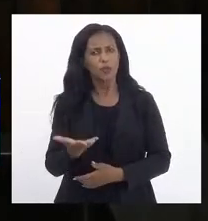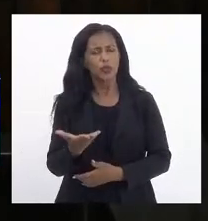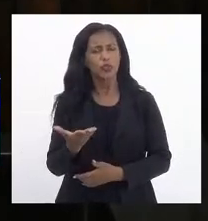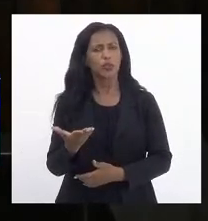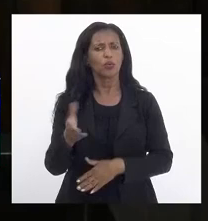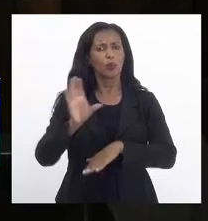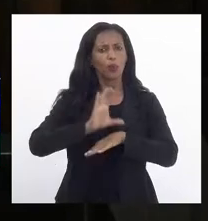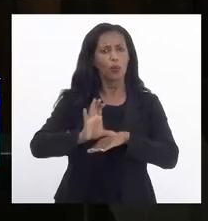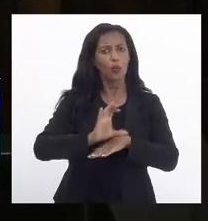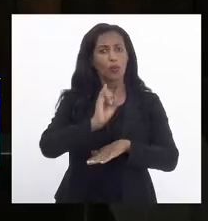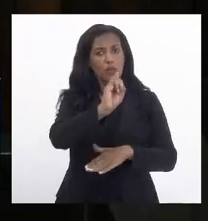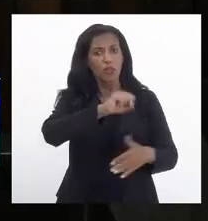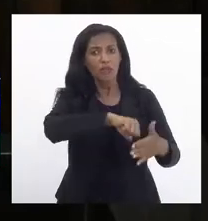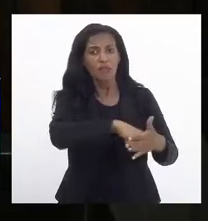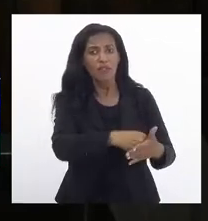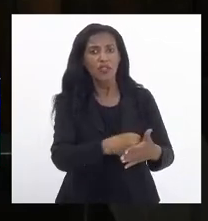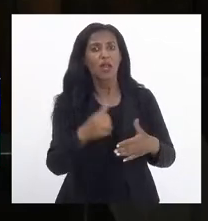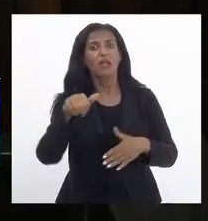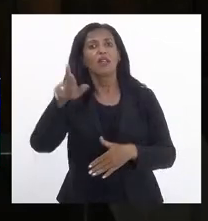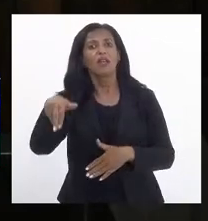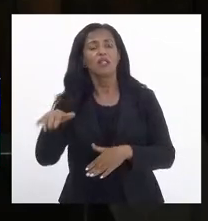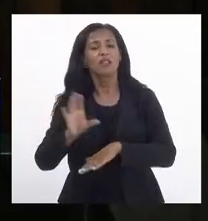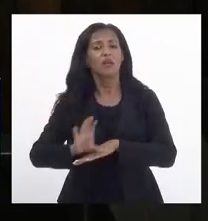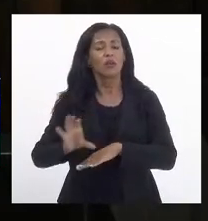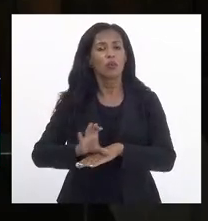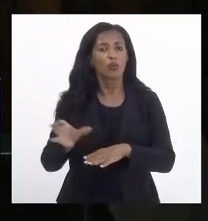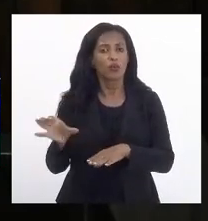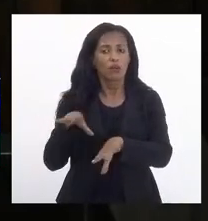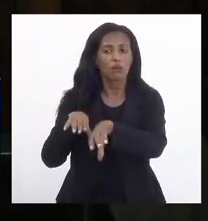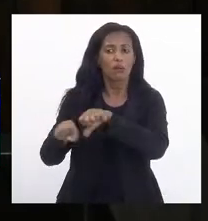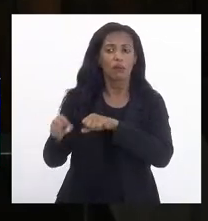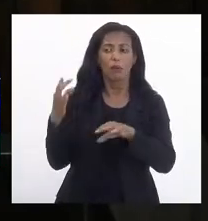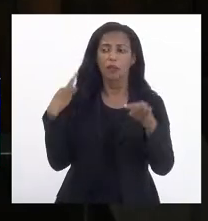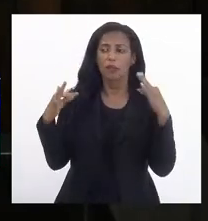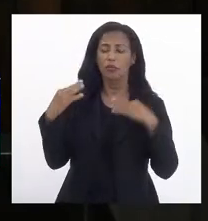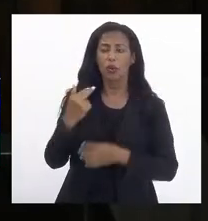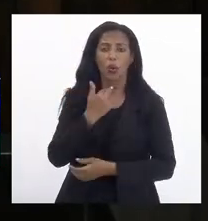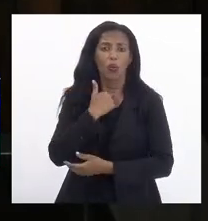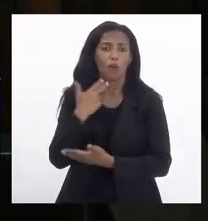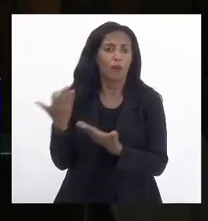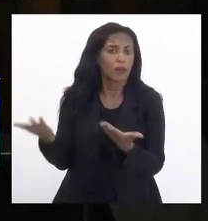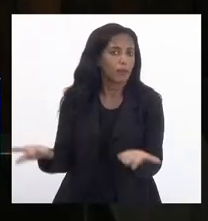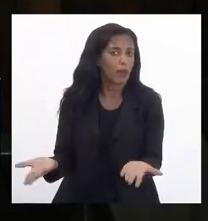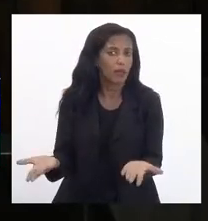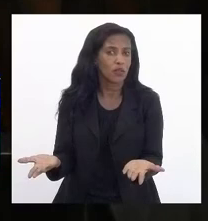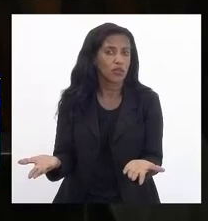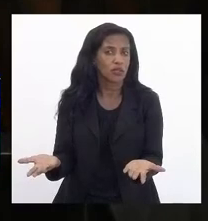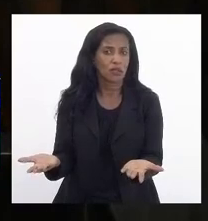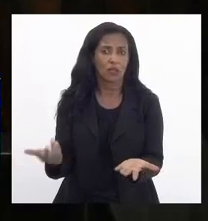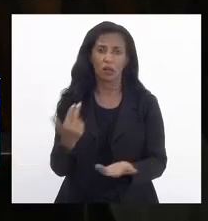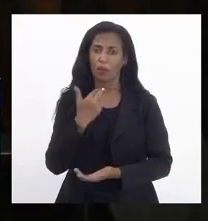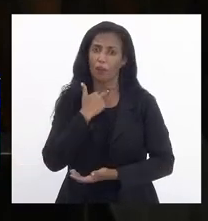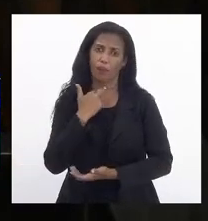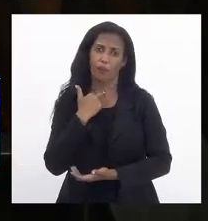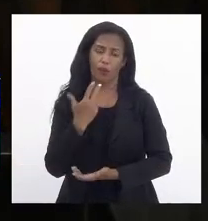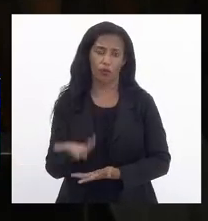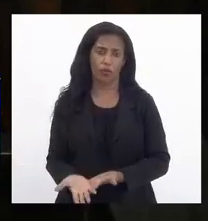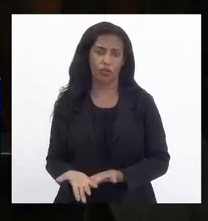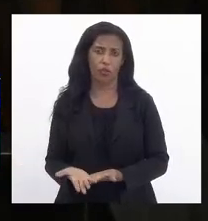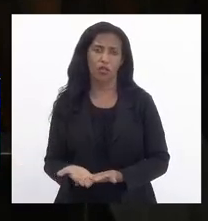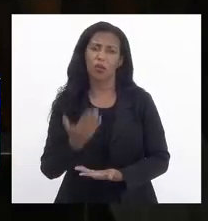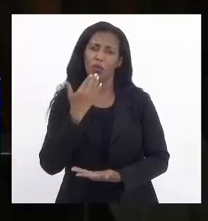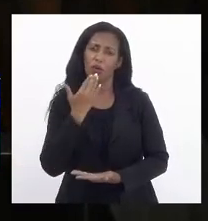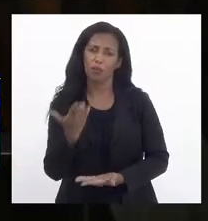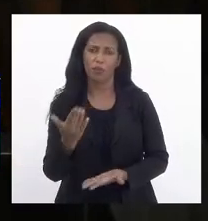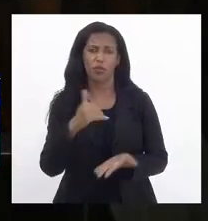curso, que uma vez ele fechando, quem quiser cursar essa formação em turismo não vai poder mais cursar. Isso é absurdo, e eu quero fazer um apelo